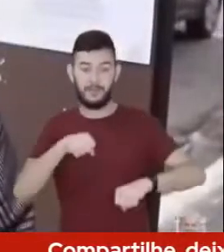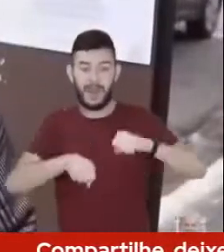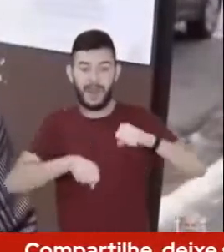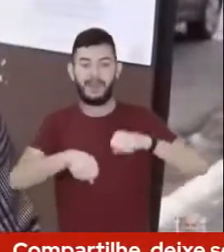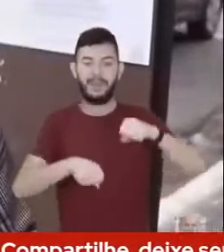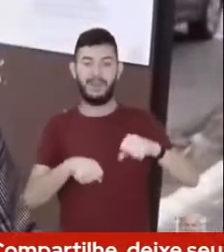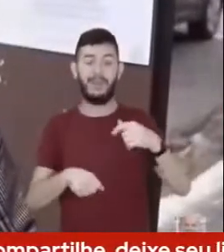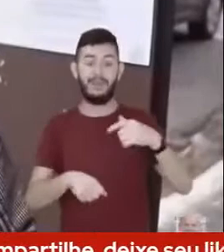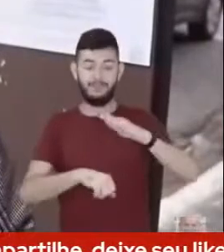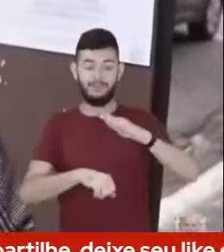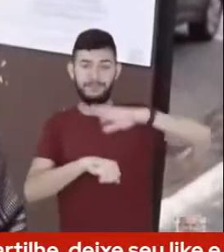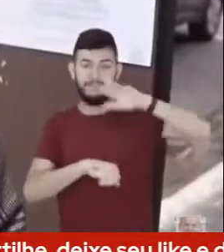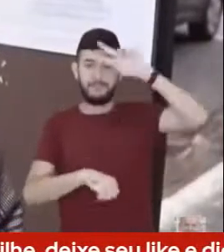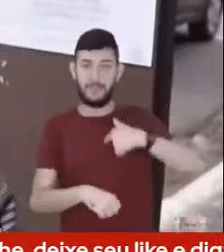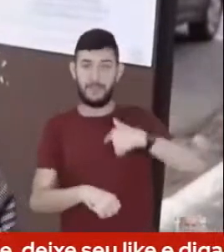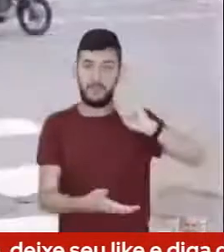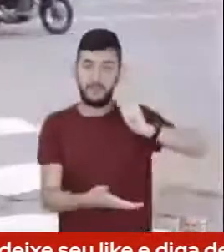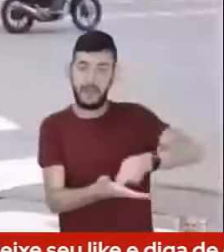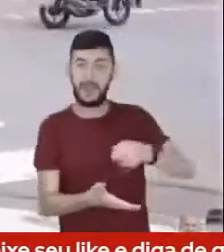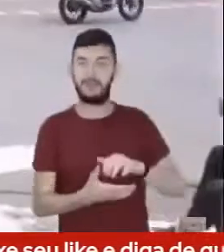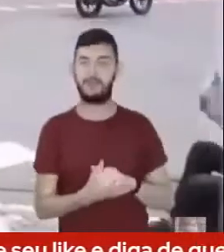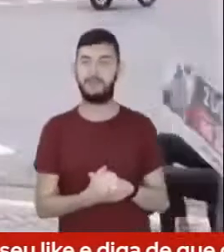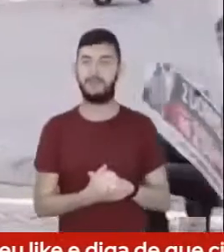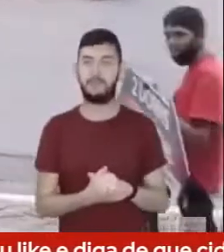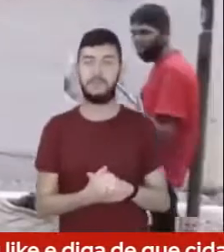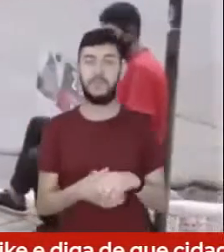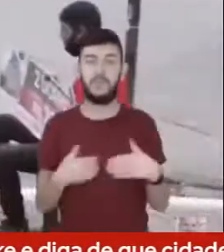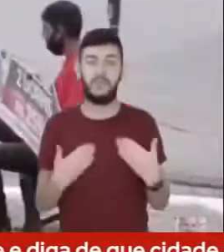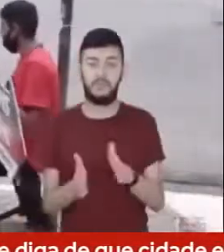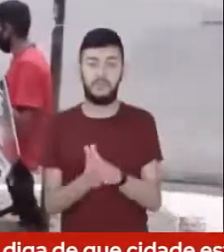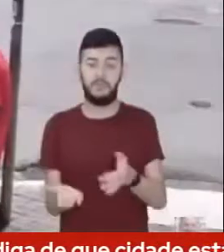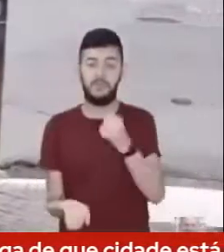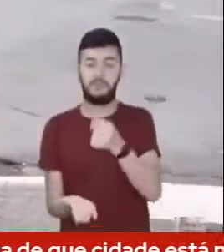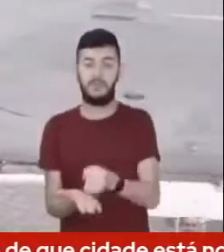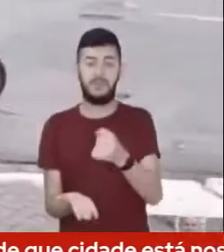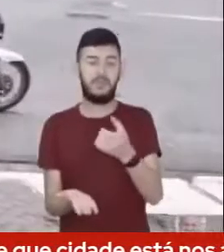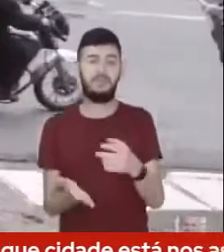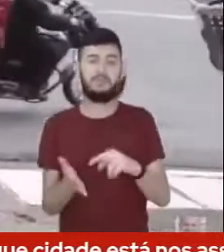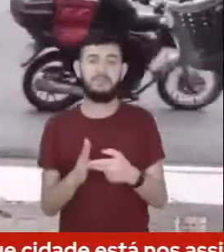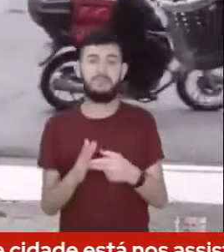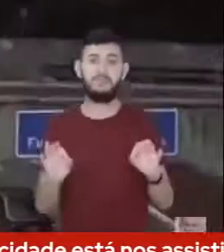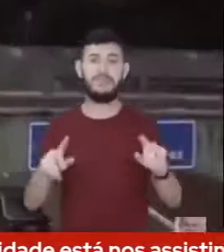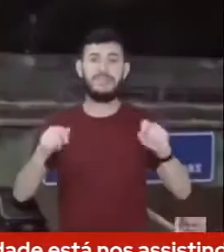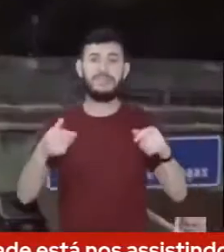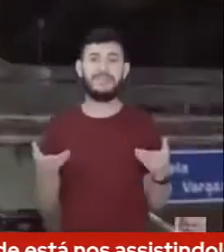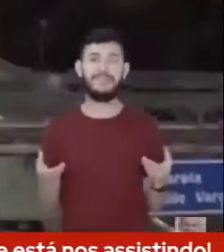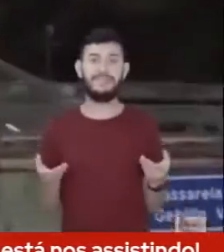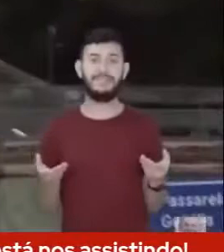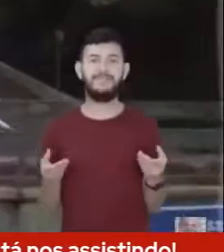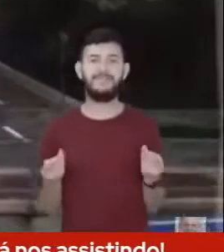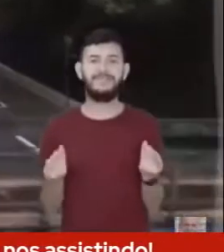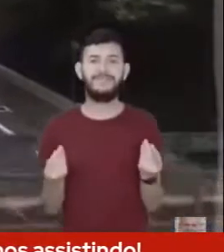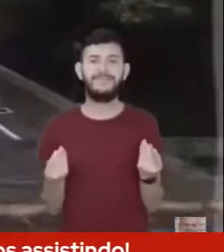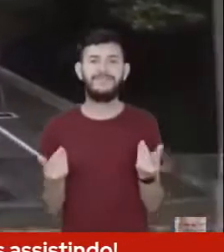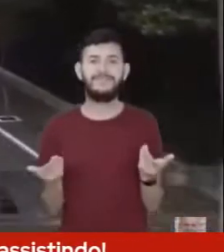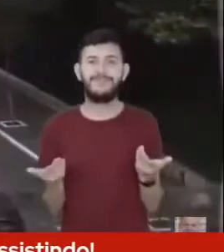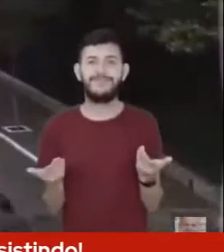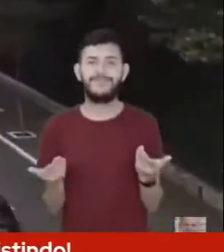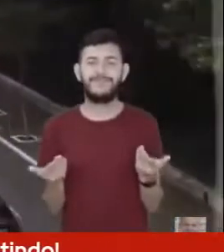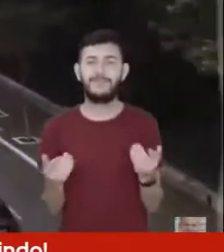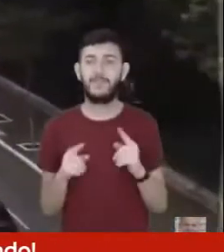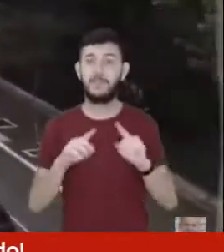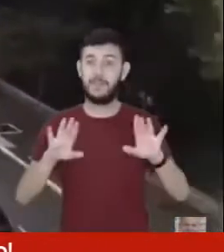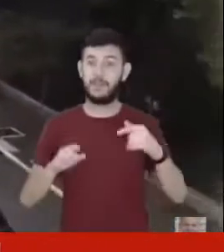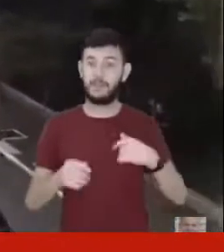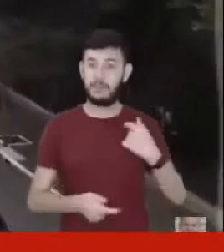assinada, você é ninguém. Faça esses bicos aqui pra mim conseguir alguma coisa. Você vai comprar um arroz, você paga